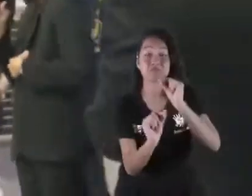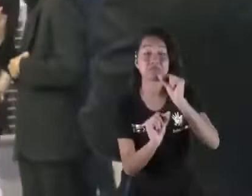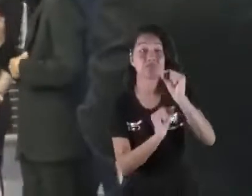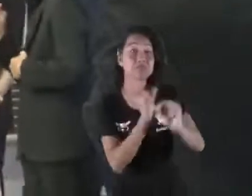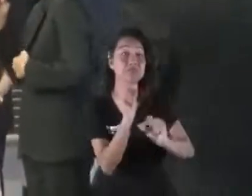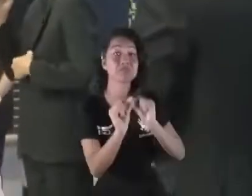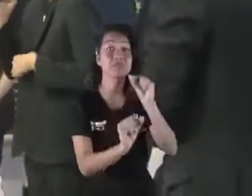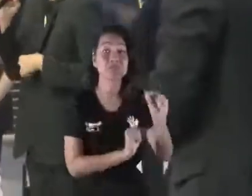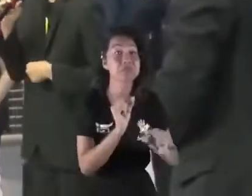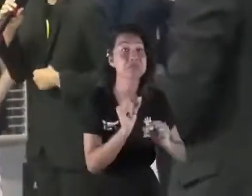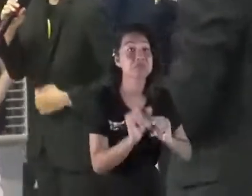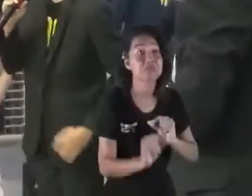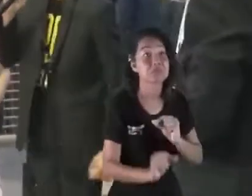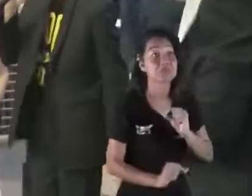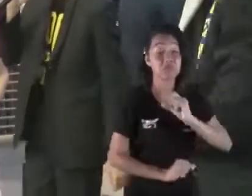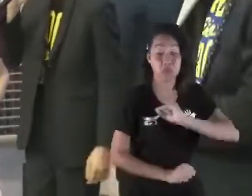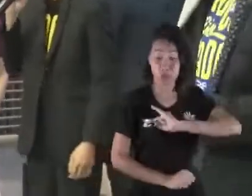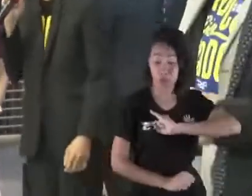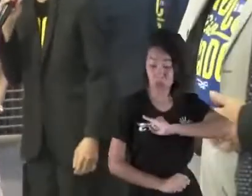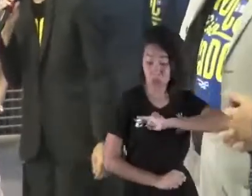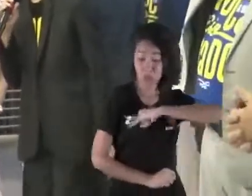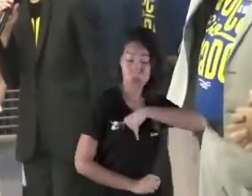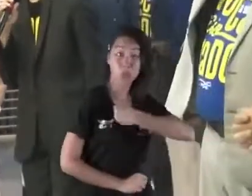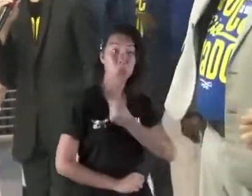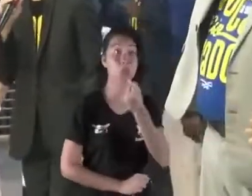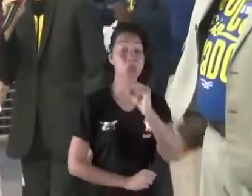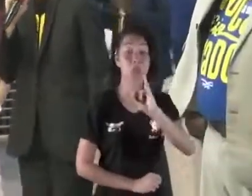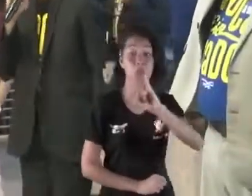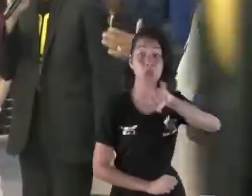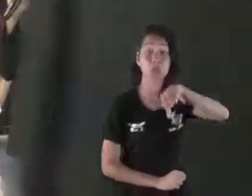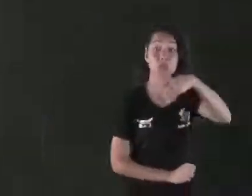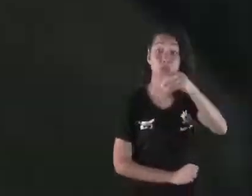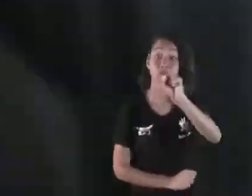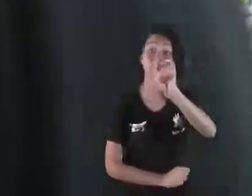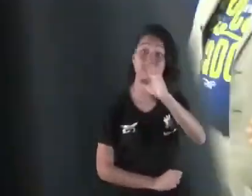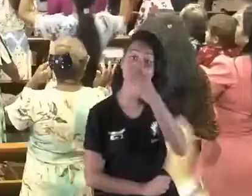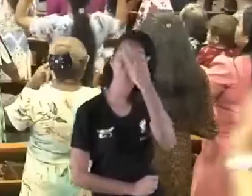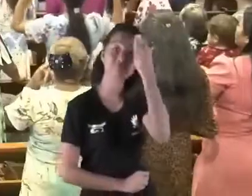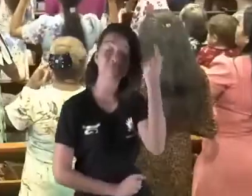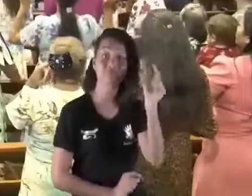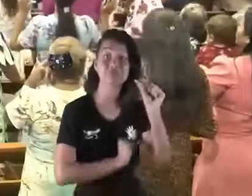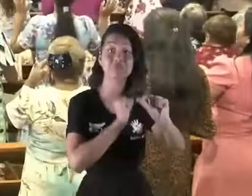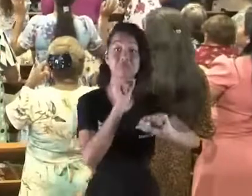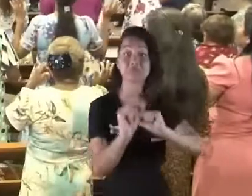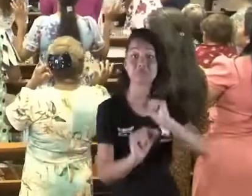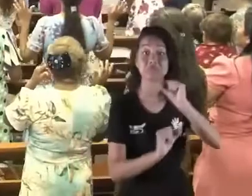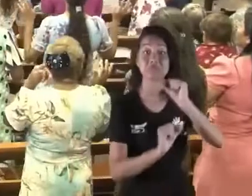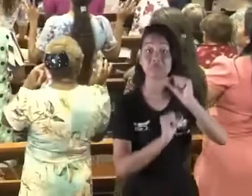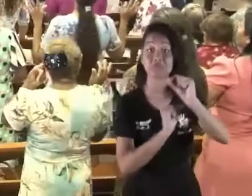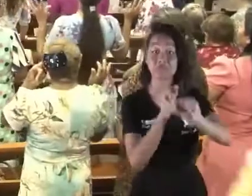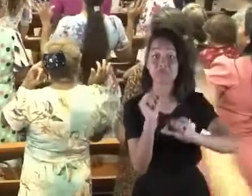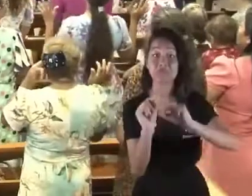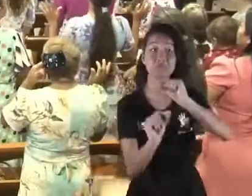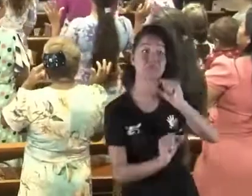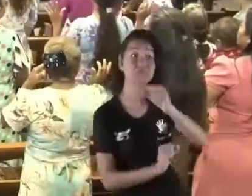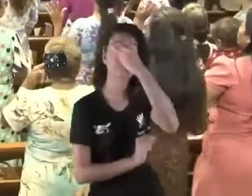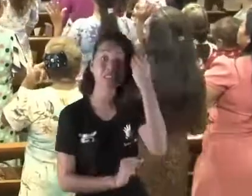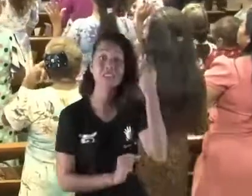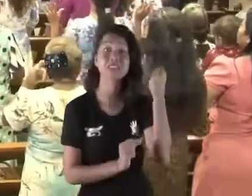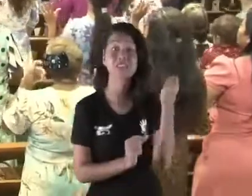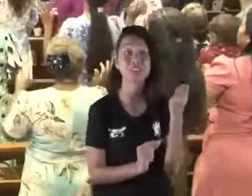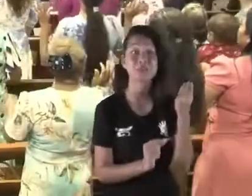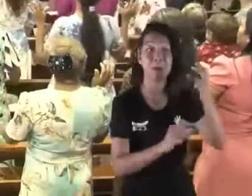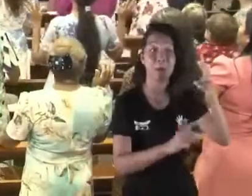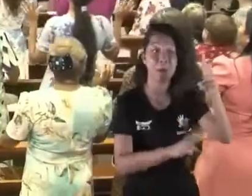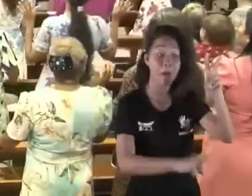Cadê a 68? Estava esquecido. Cadê a 68? Venderam ele. Vem. Estava esquecido. Para 70 só